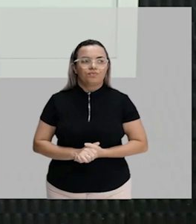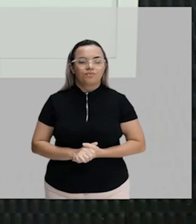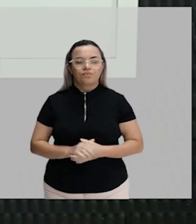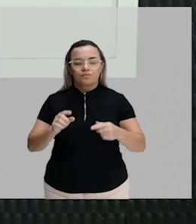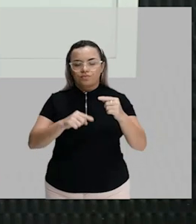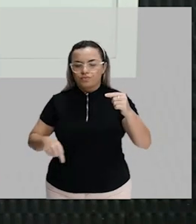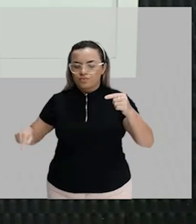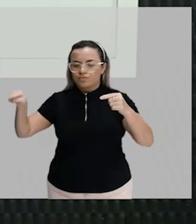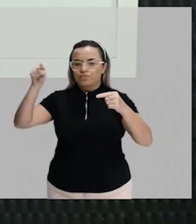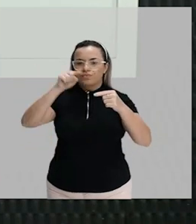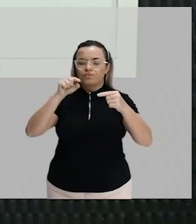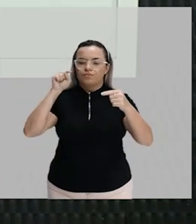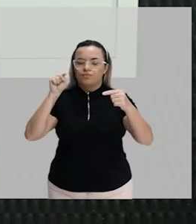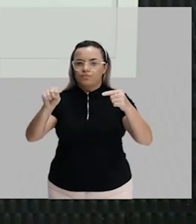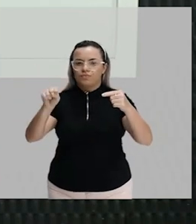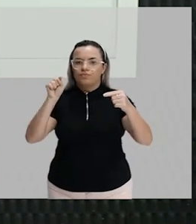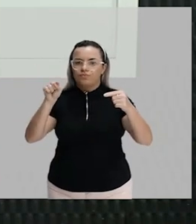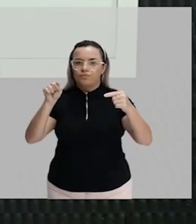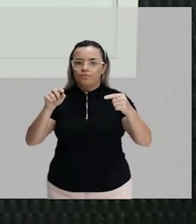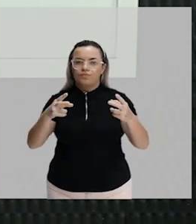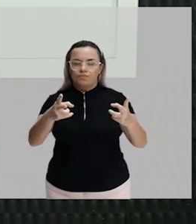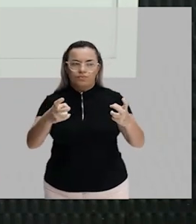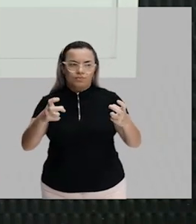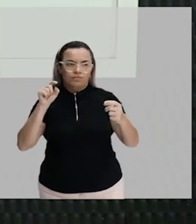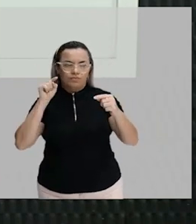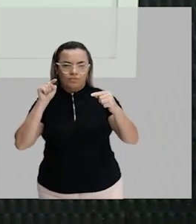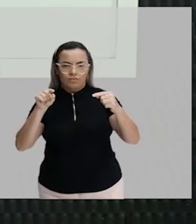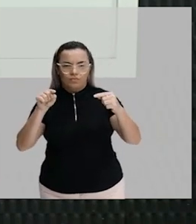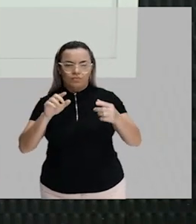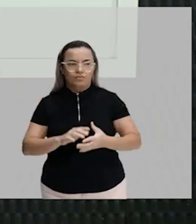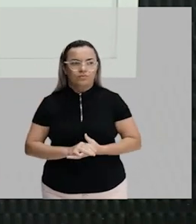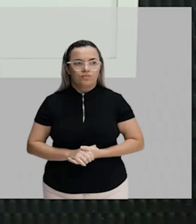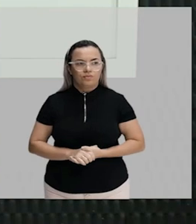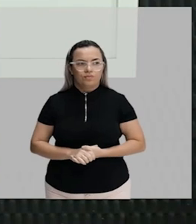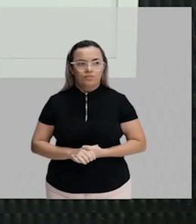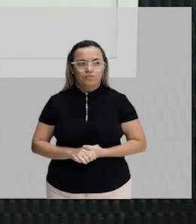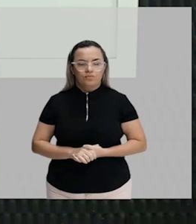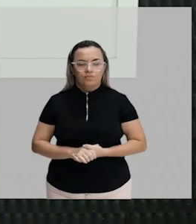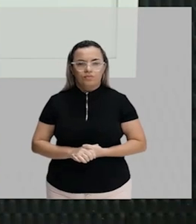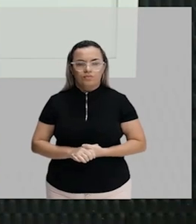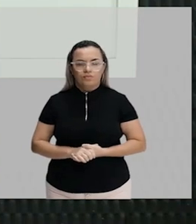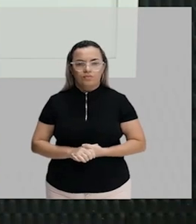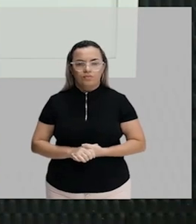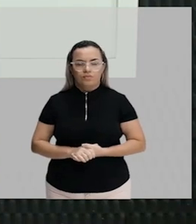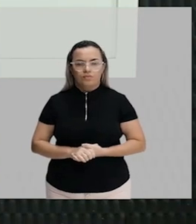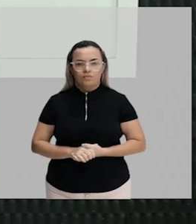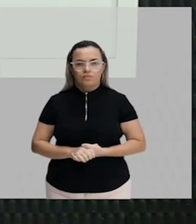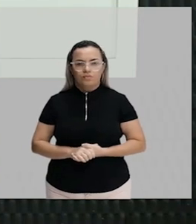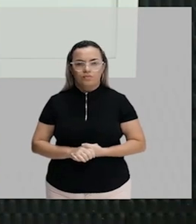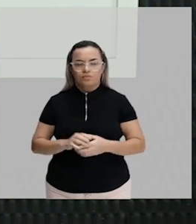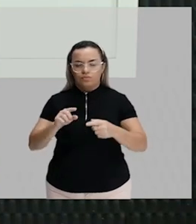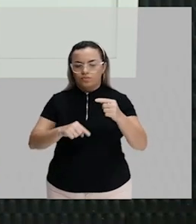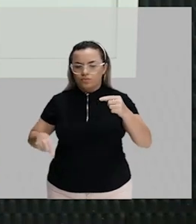centro lá no centro eu vou observar que ele vai estar entrando no